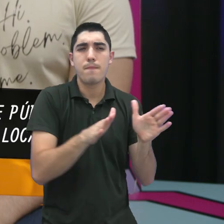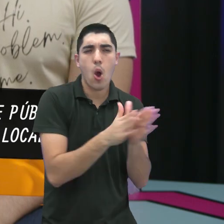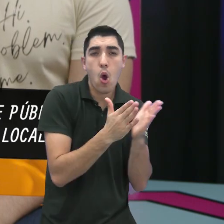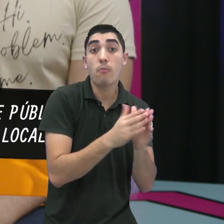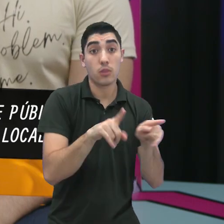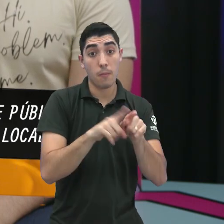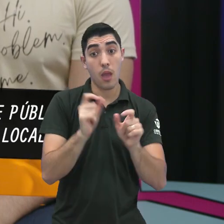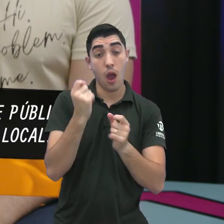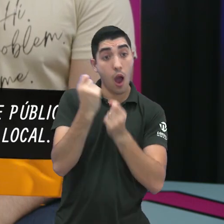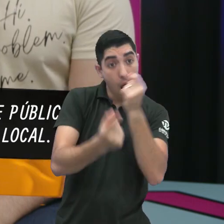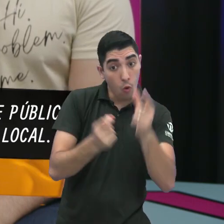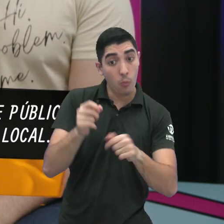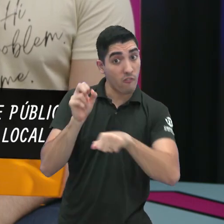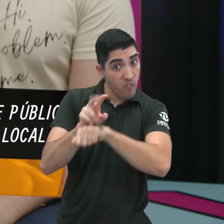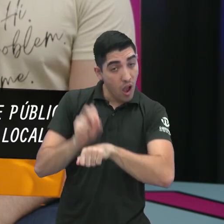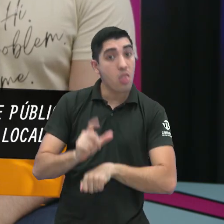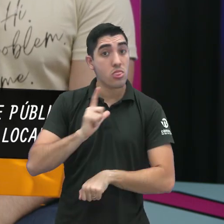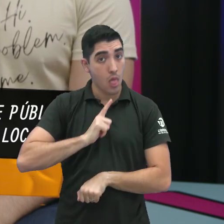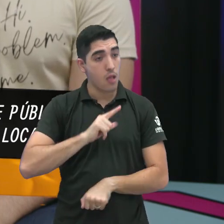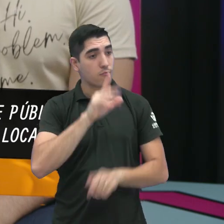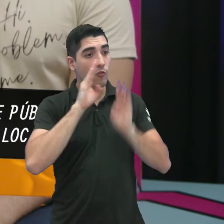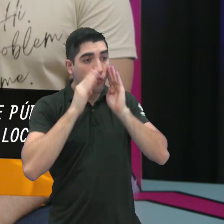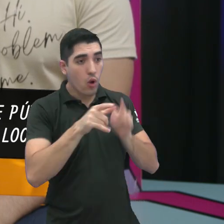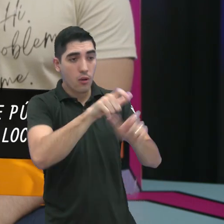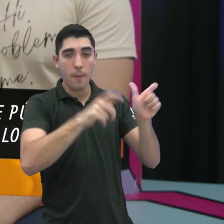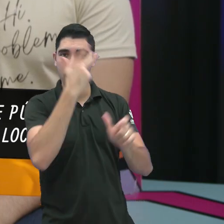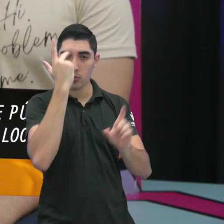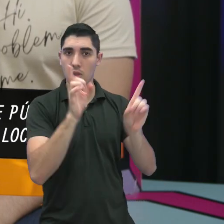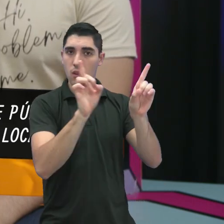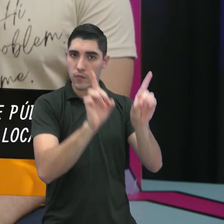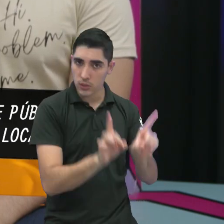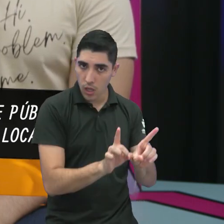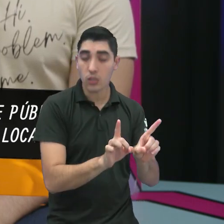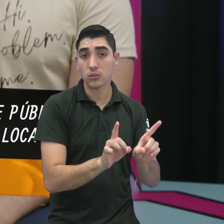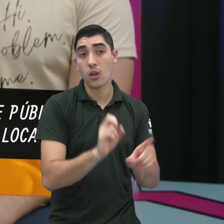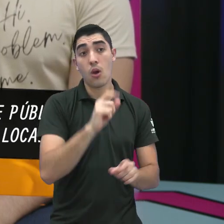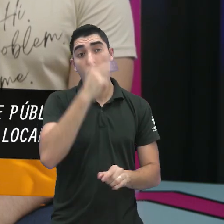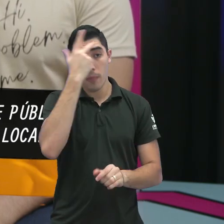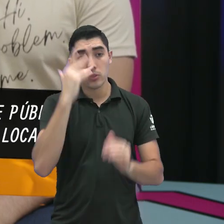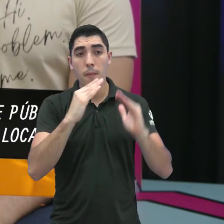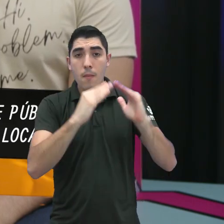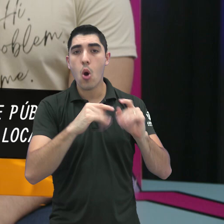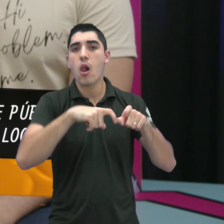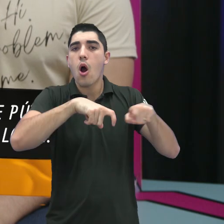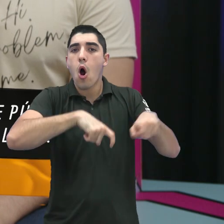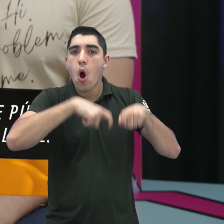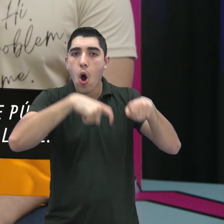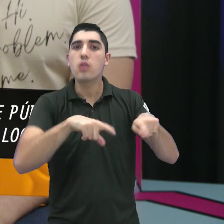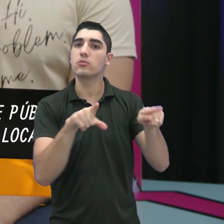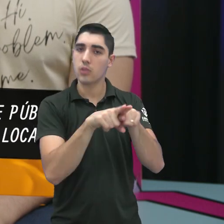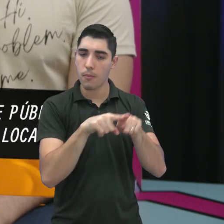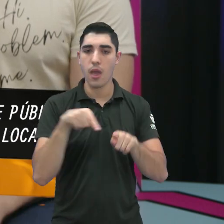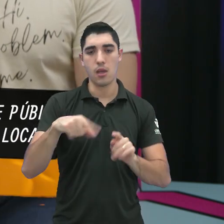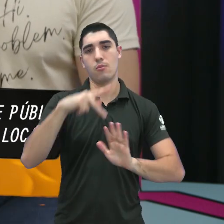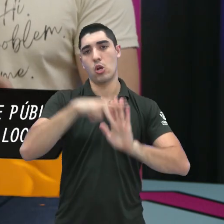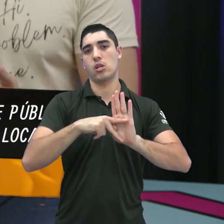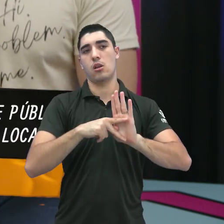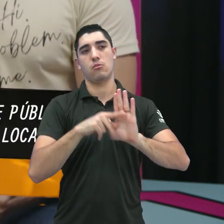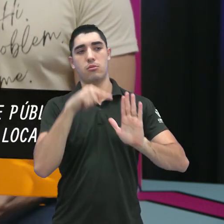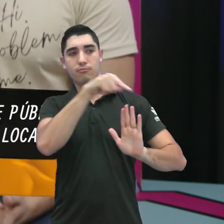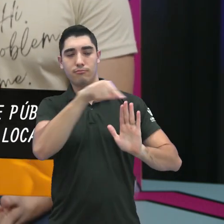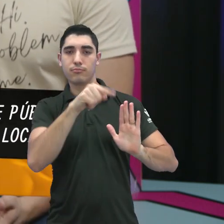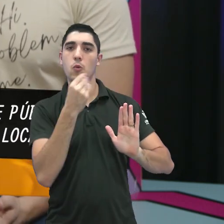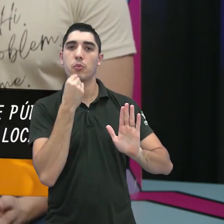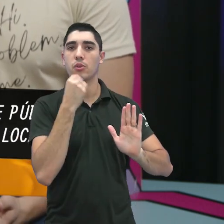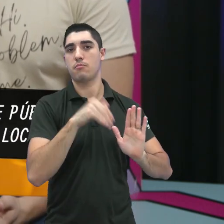para as pessoas com deficiência, para acolhidos ou para quem mora em áreas rurais. Perfeito. Os objetivos são então auxiliar